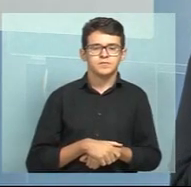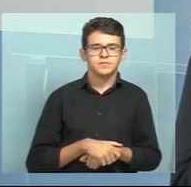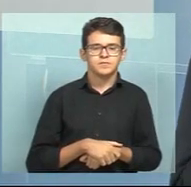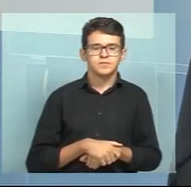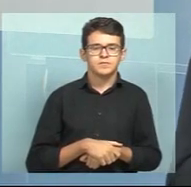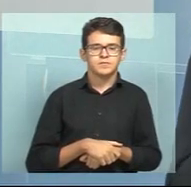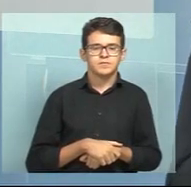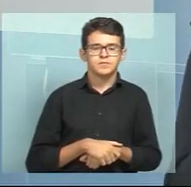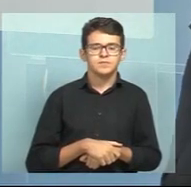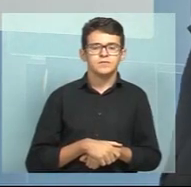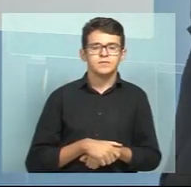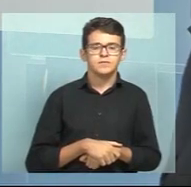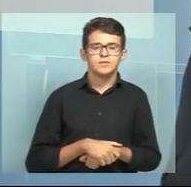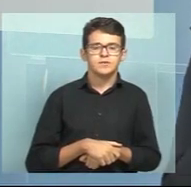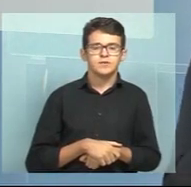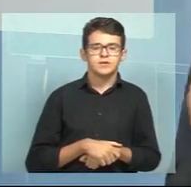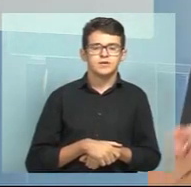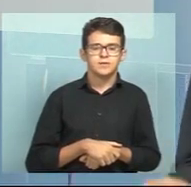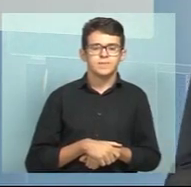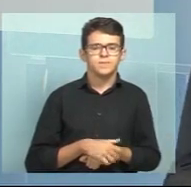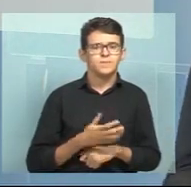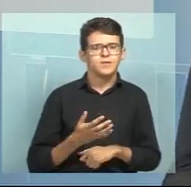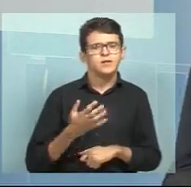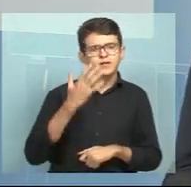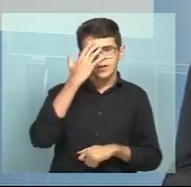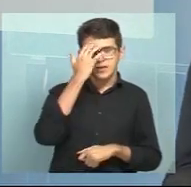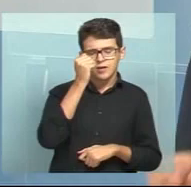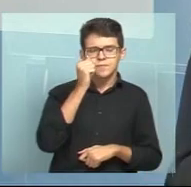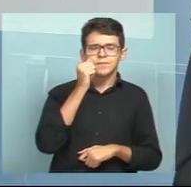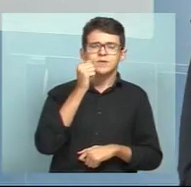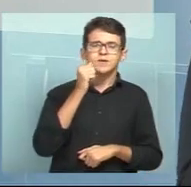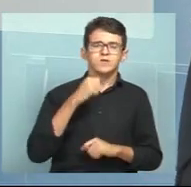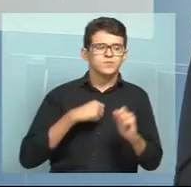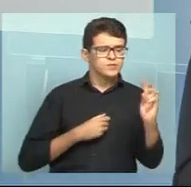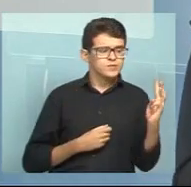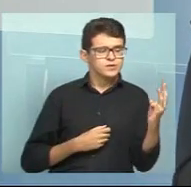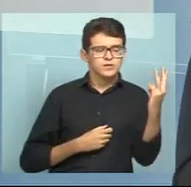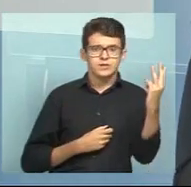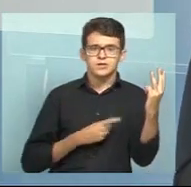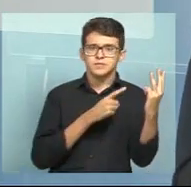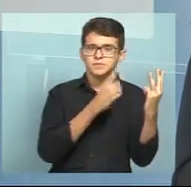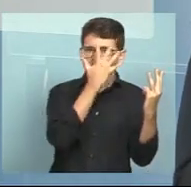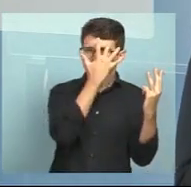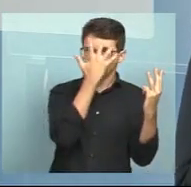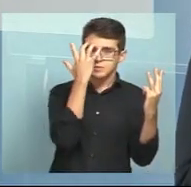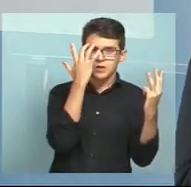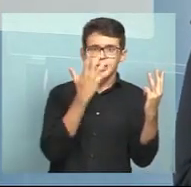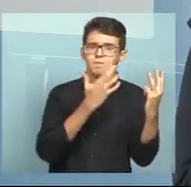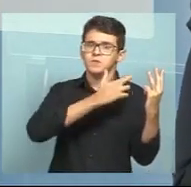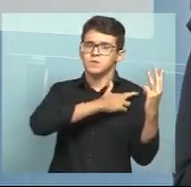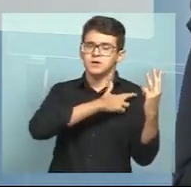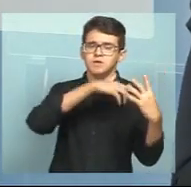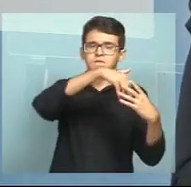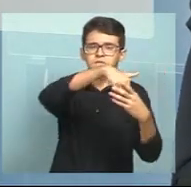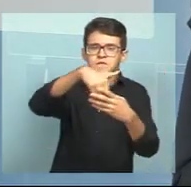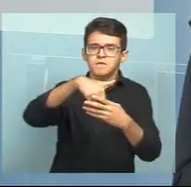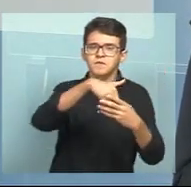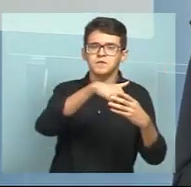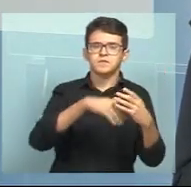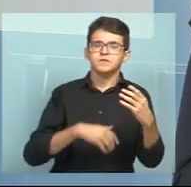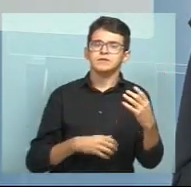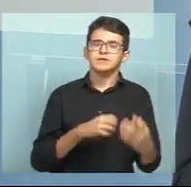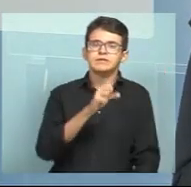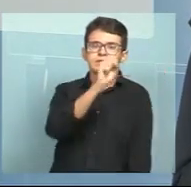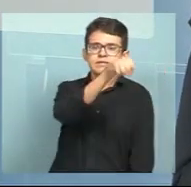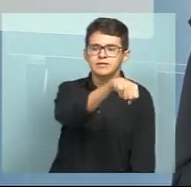fundamental. Hoje a gente sabe disso, né? Mas anteriormente a gente não sabia disso. Tinha essa noção. Né? A gente tem noção que o Brasil foi judicializado,